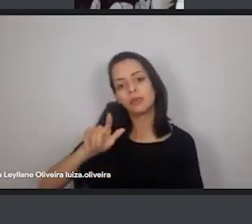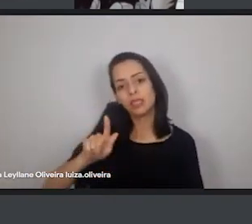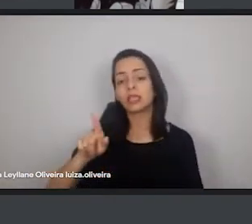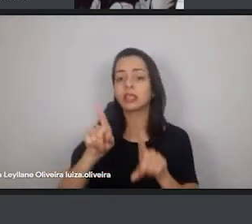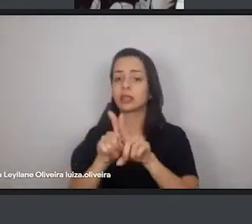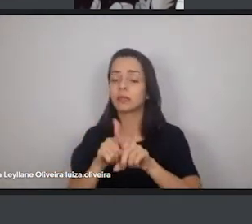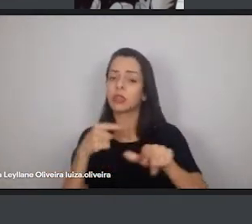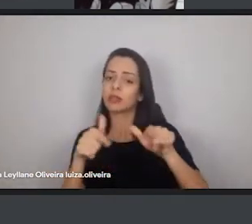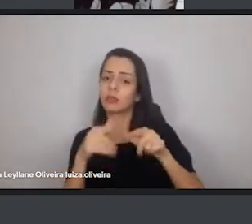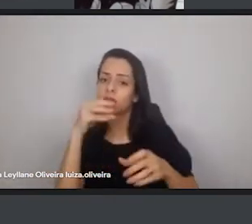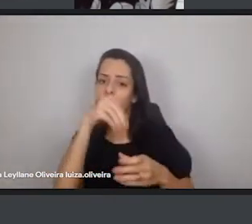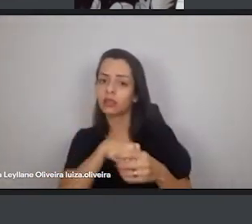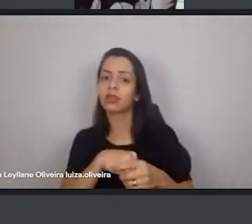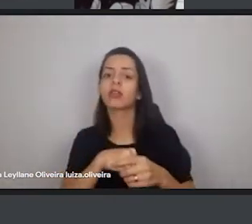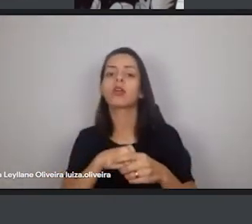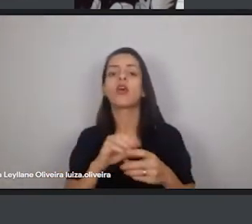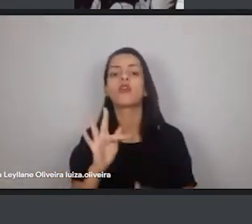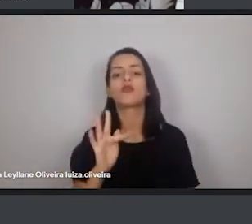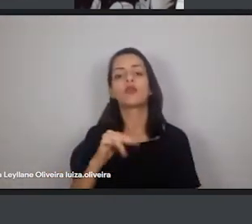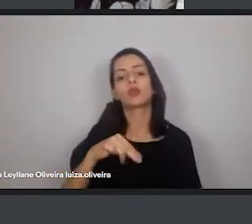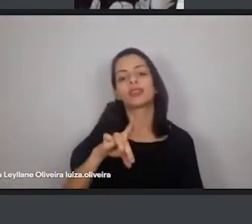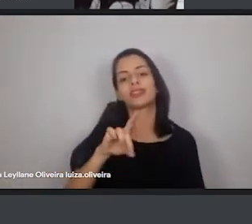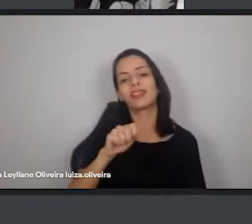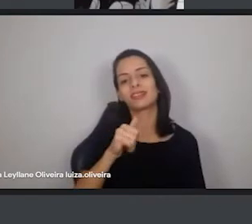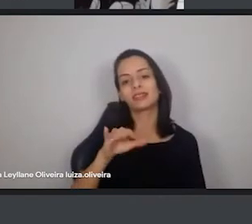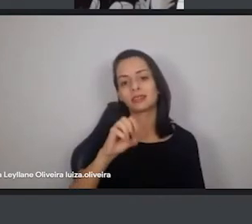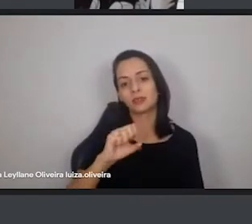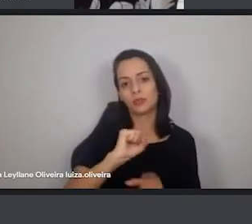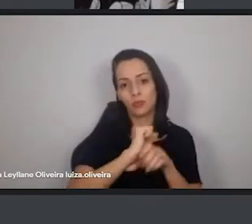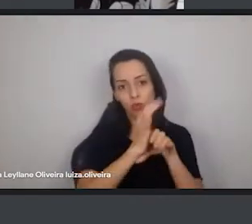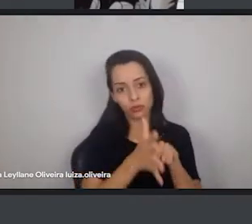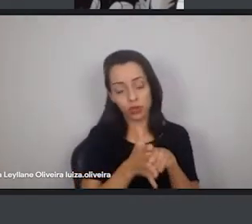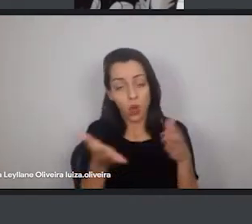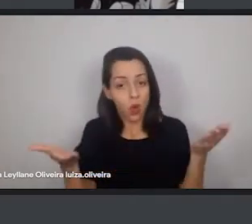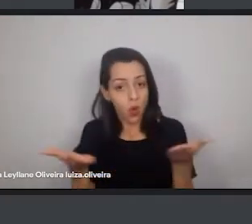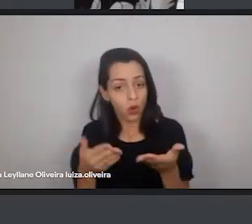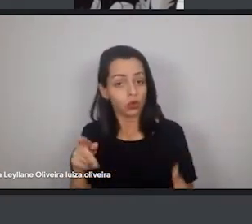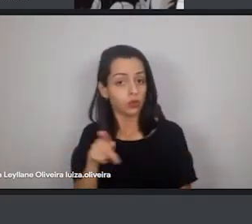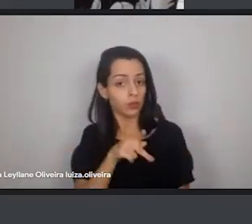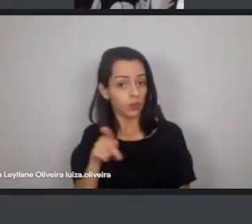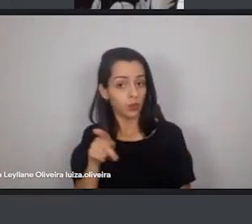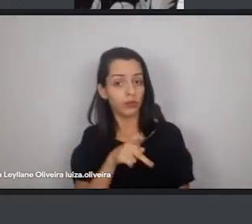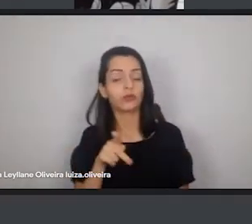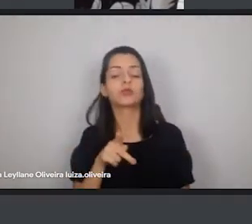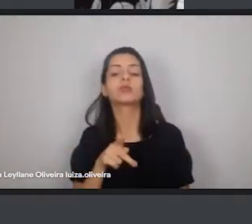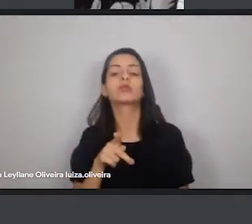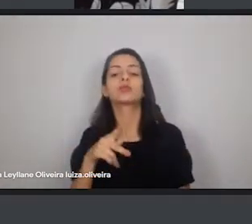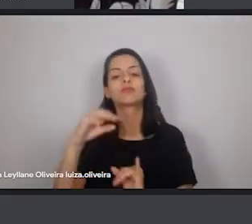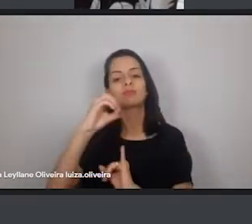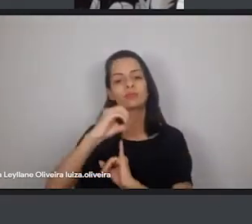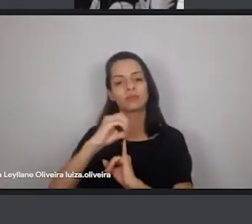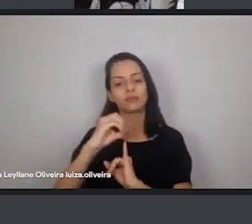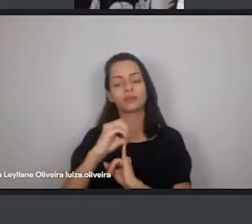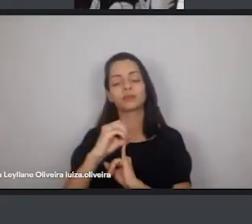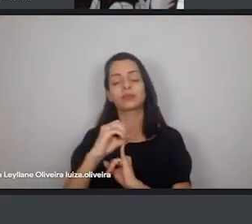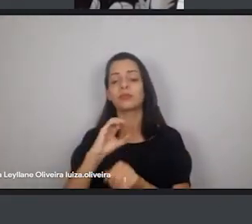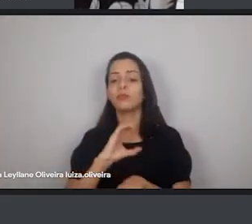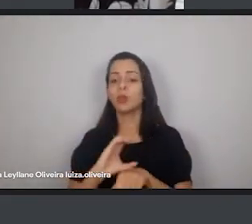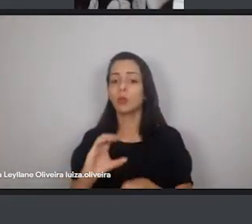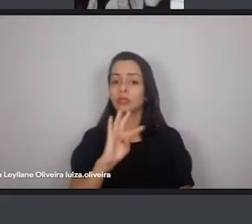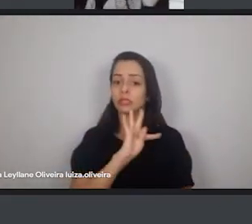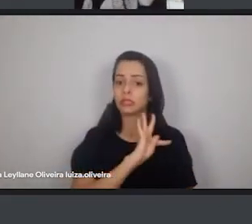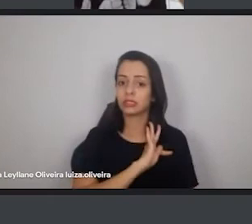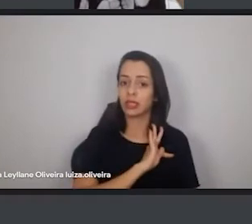Claros. Atualmente trabalha no IFMG como professor efetivo nos cursos técnicos em eletrotécnica e